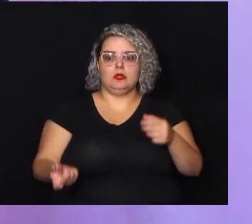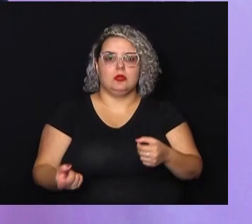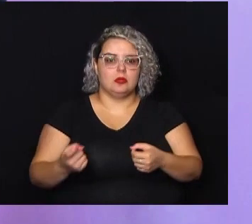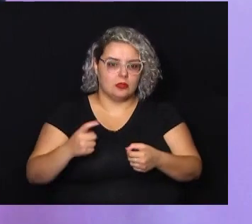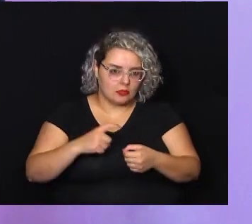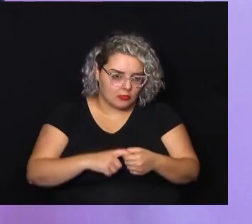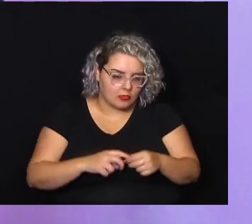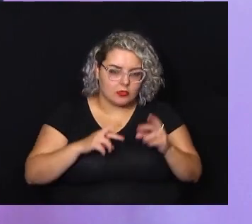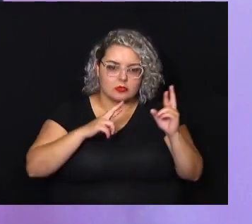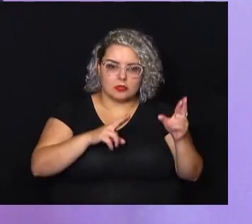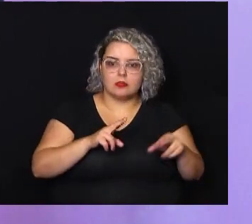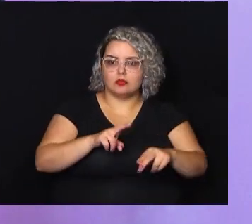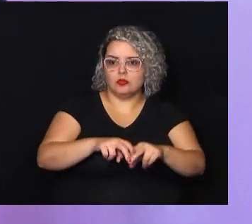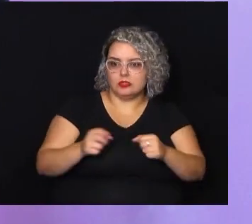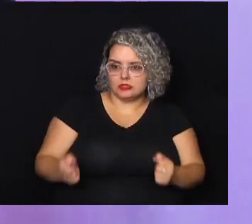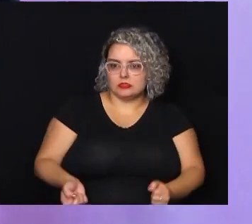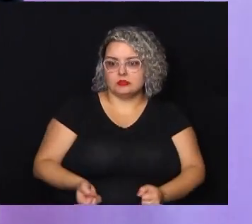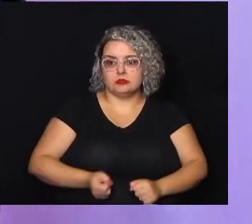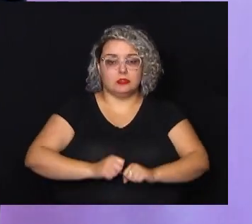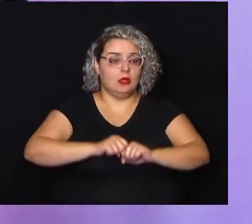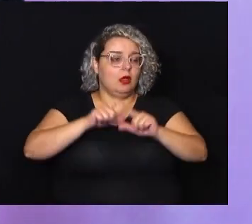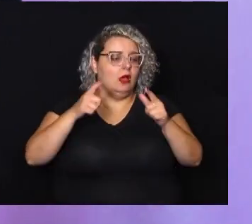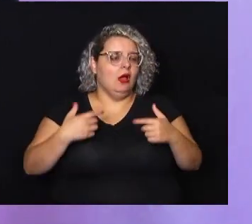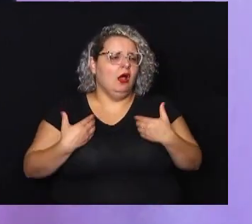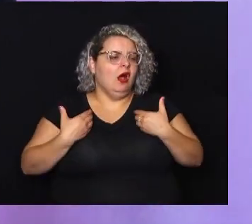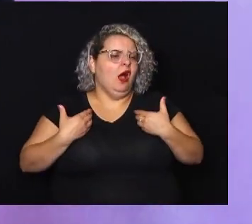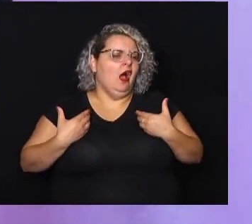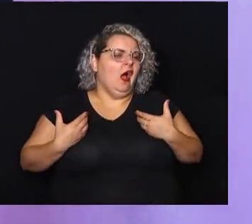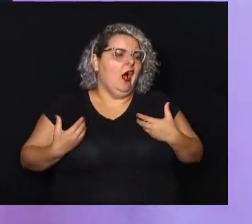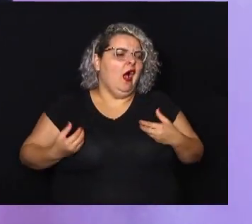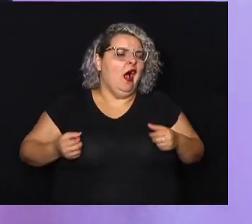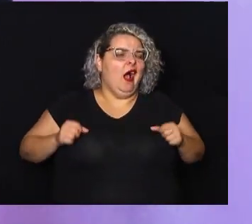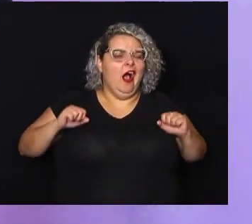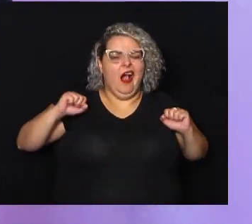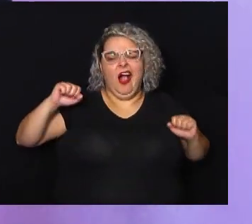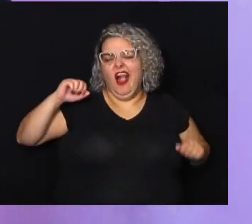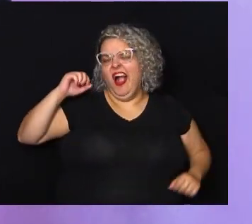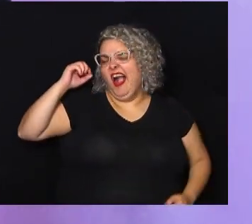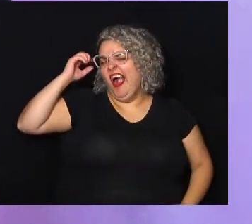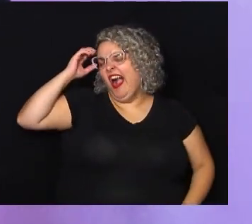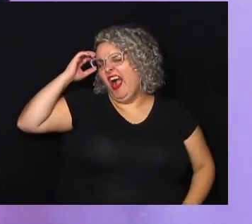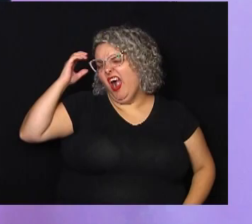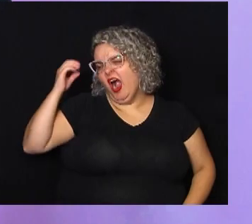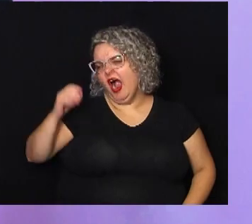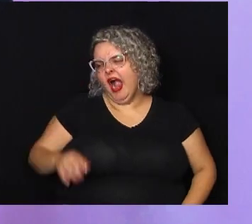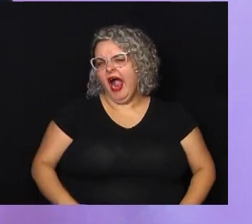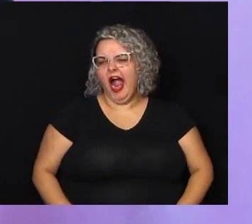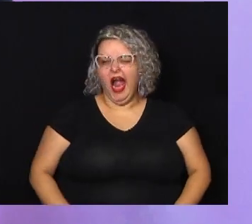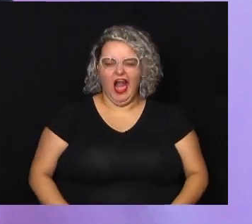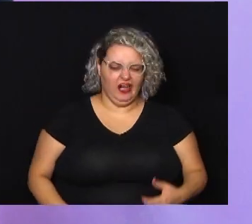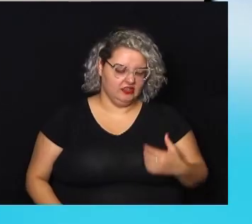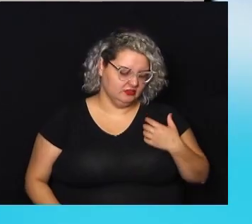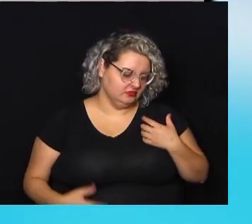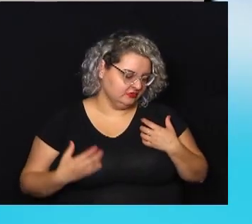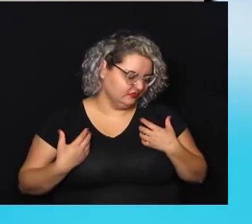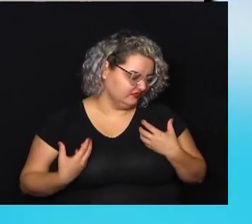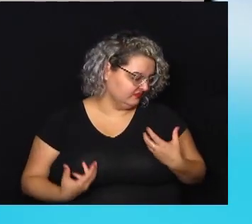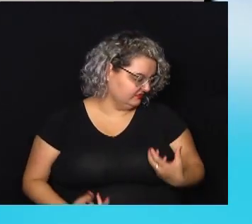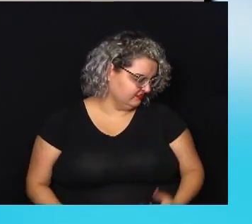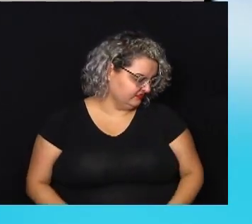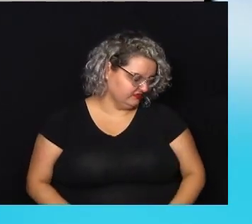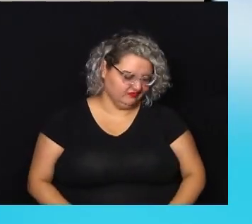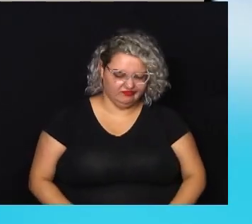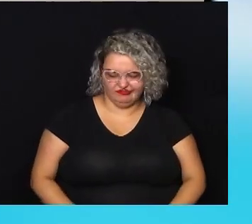esses momentos de que ele desperta e já volta a dormir, e por isso ele acorda tão cansado, ainda com sono? A gente tem